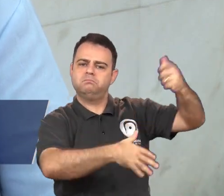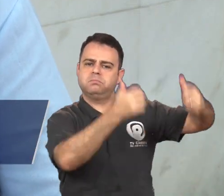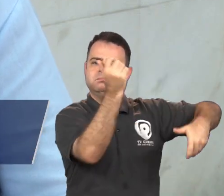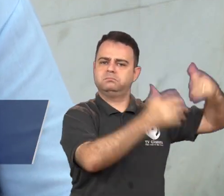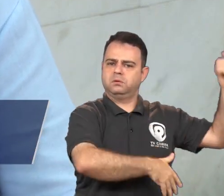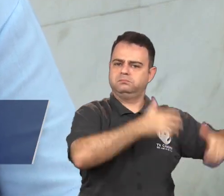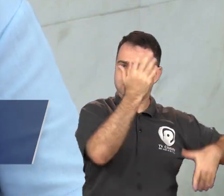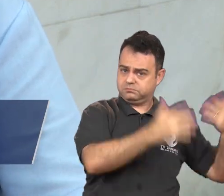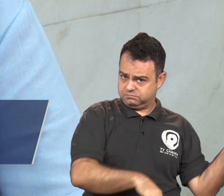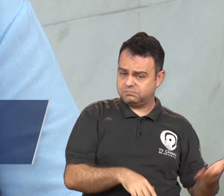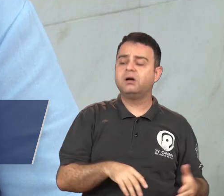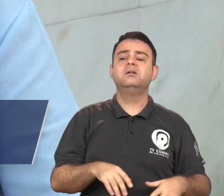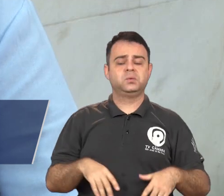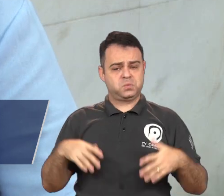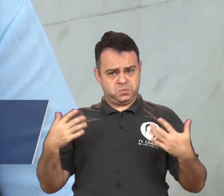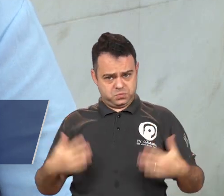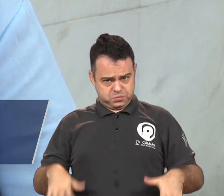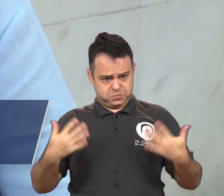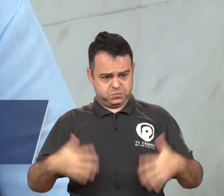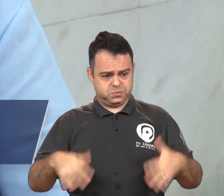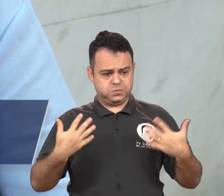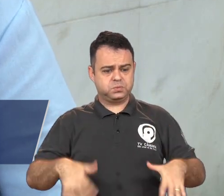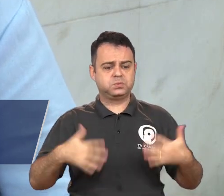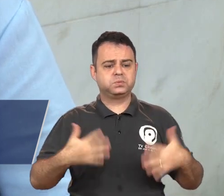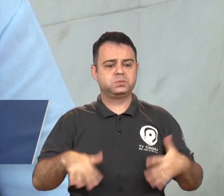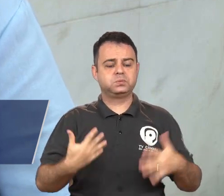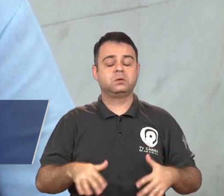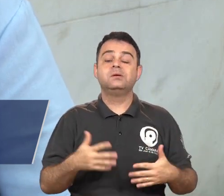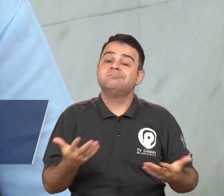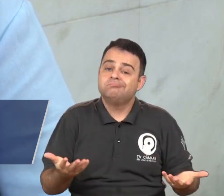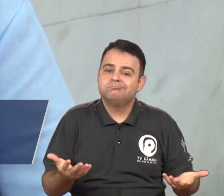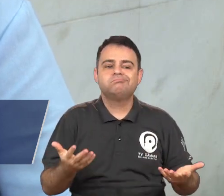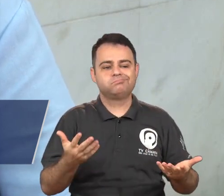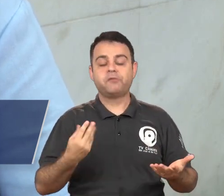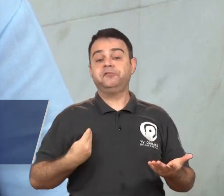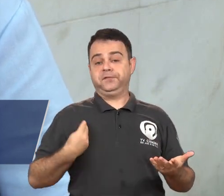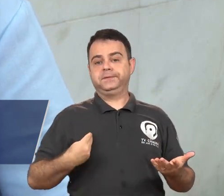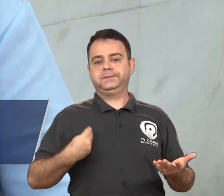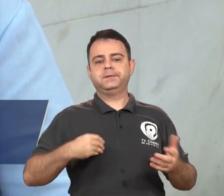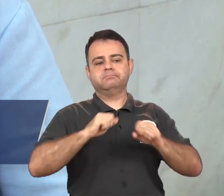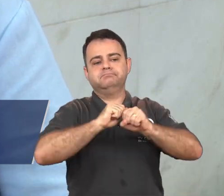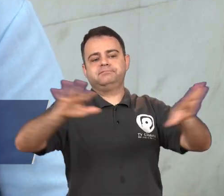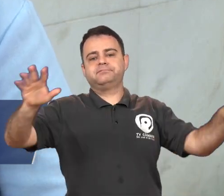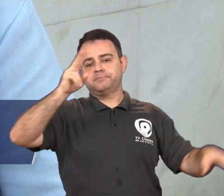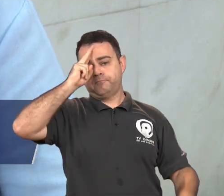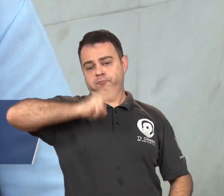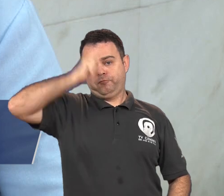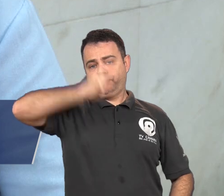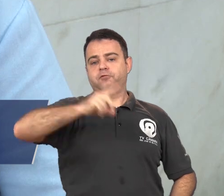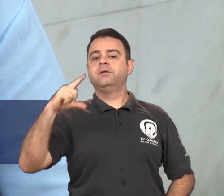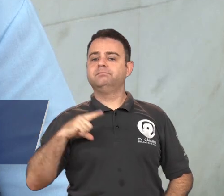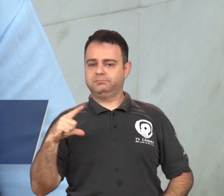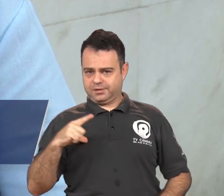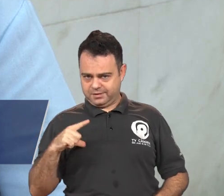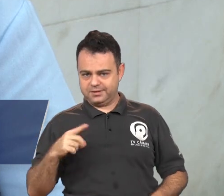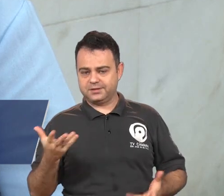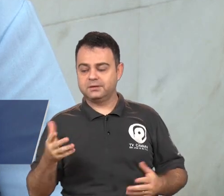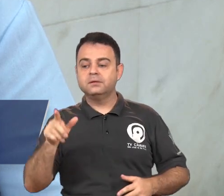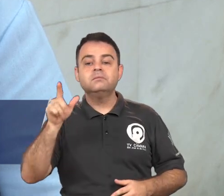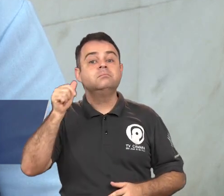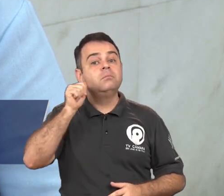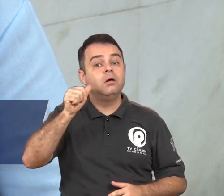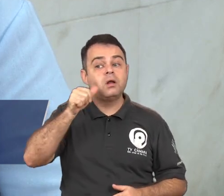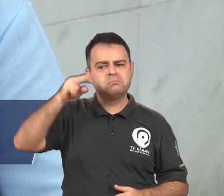que nunca é minimizada, sempre é muito mais forte do que a gente imagina, né? E ela passou para